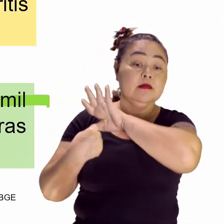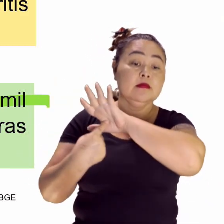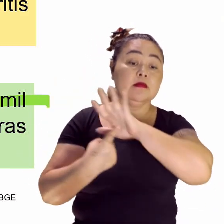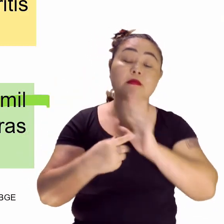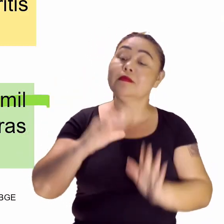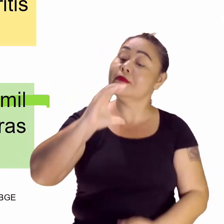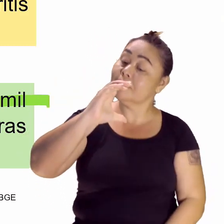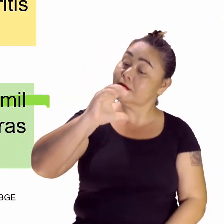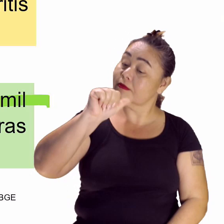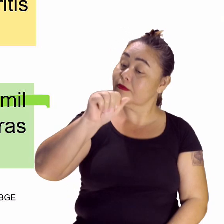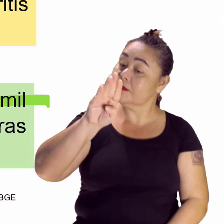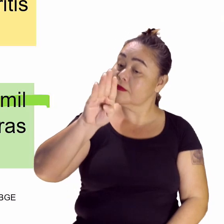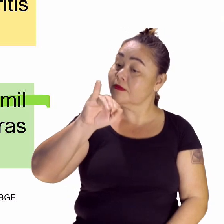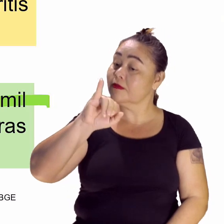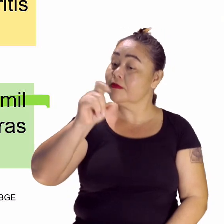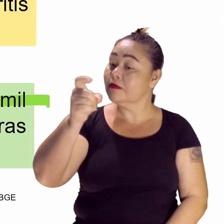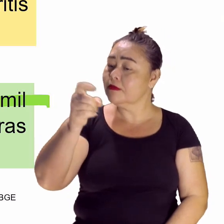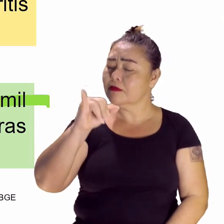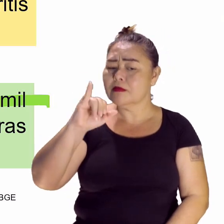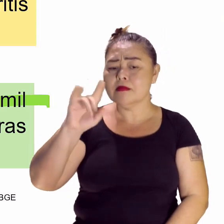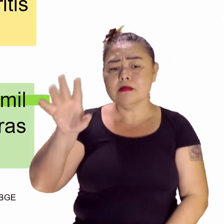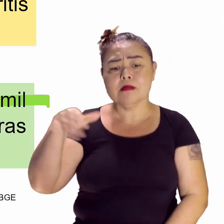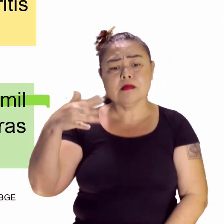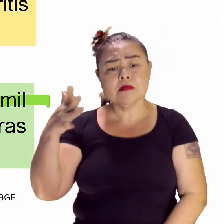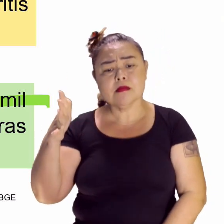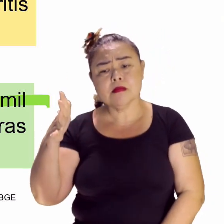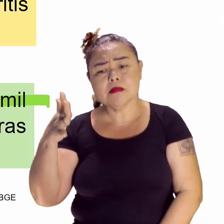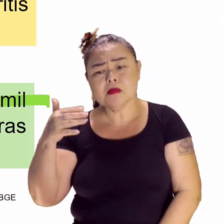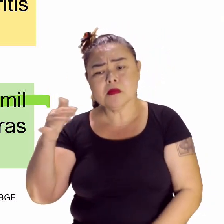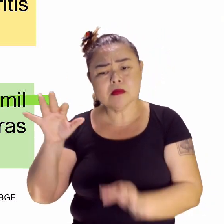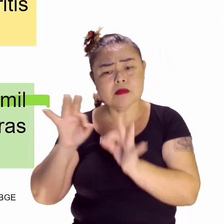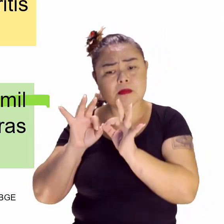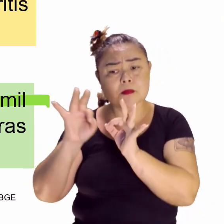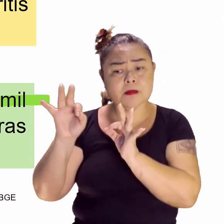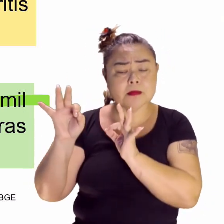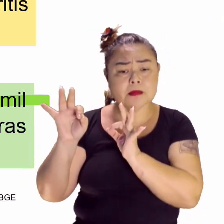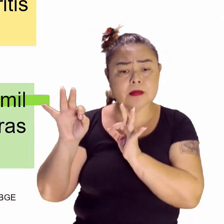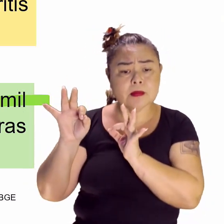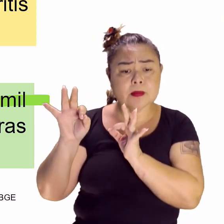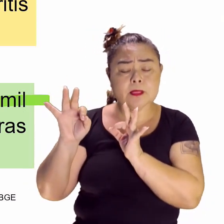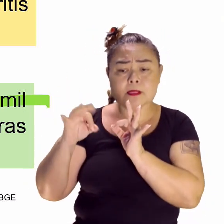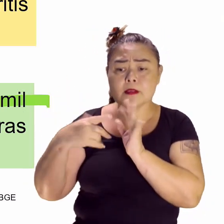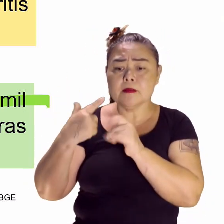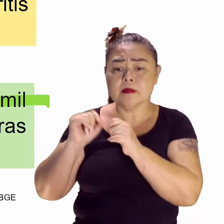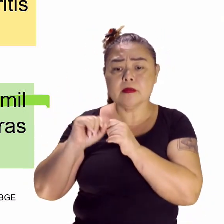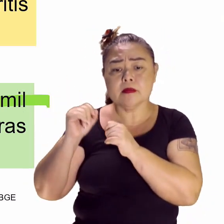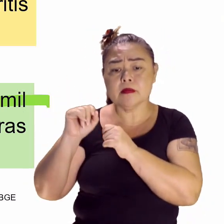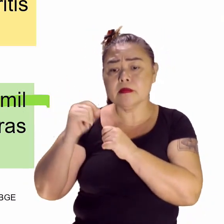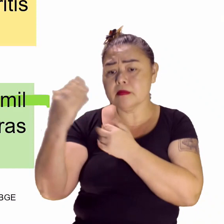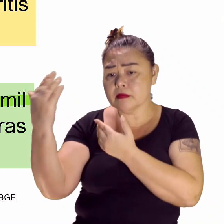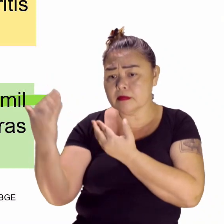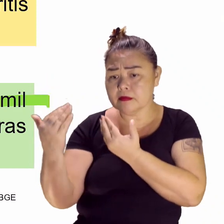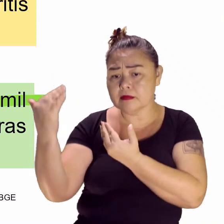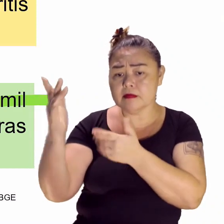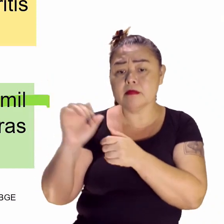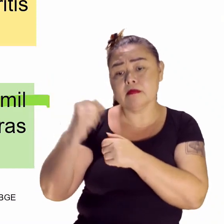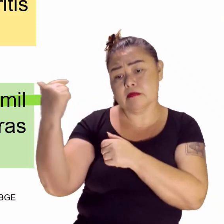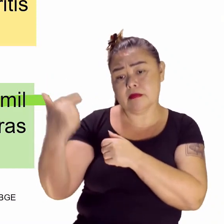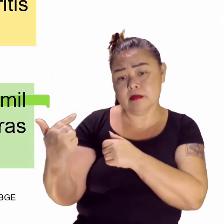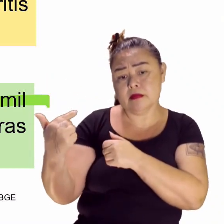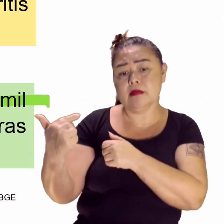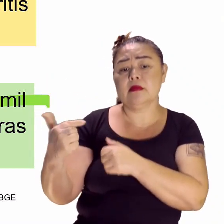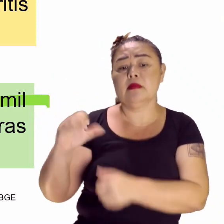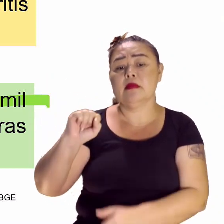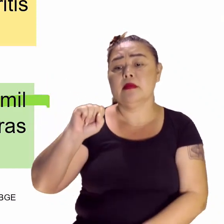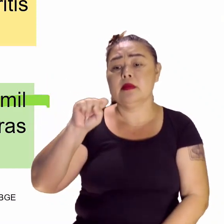cabixi que de longe de longe tá muito longe da produção de Santa Luzia mas mesmo assim tá em segundo colocado ali